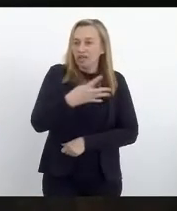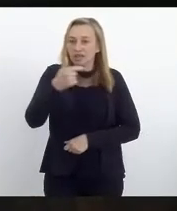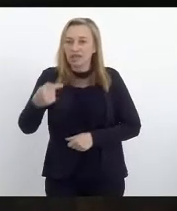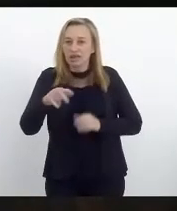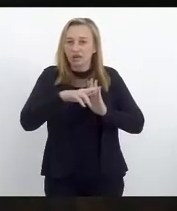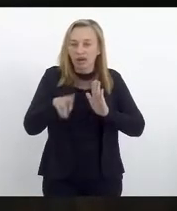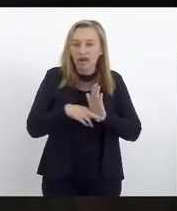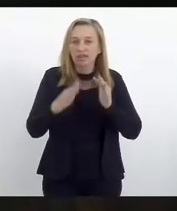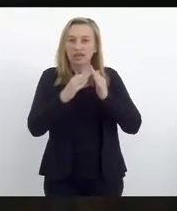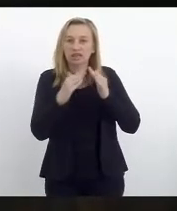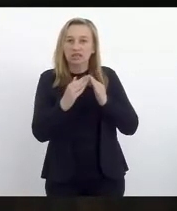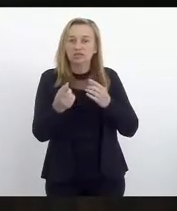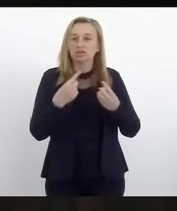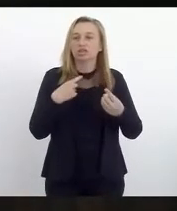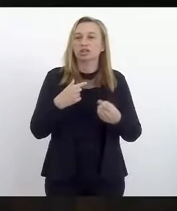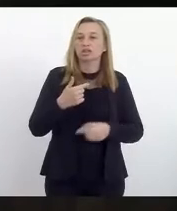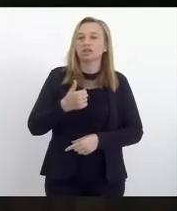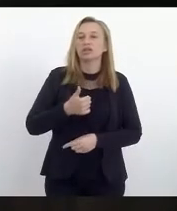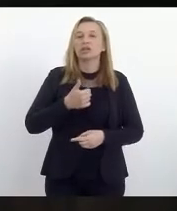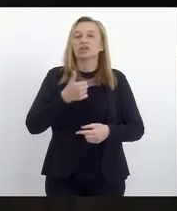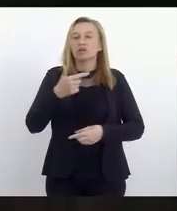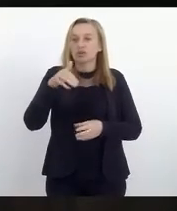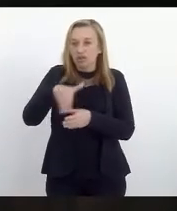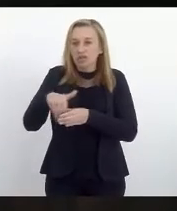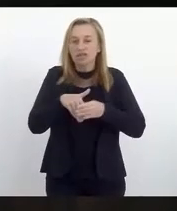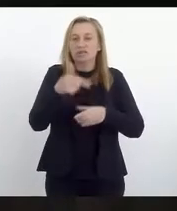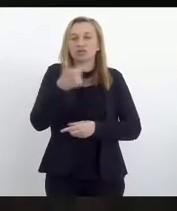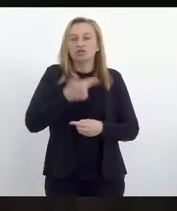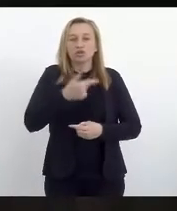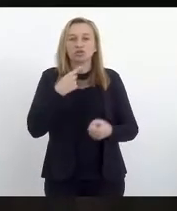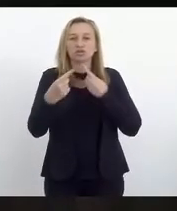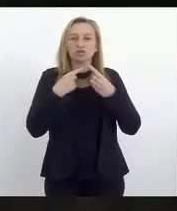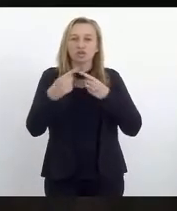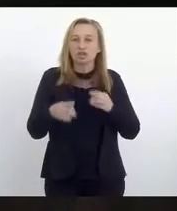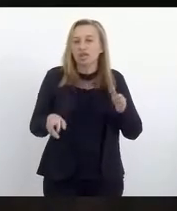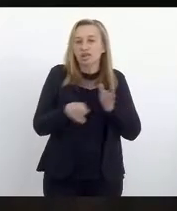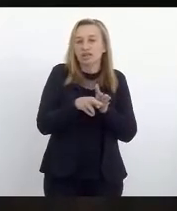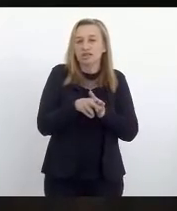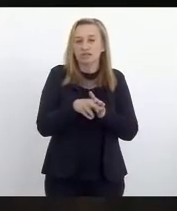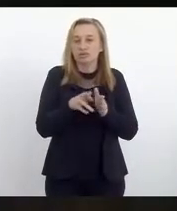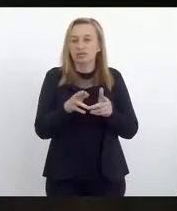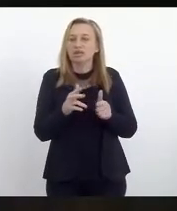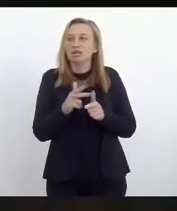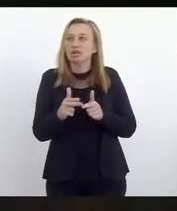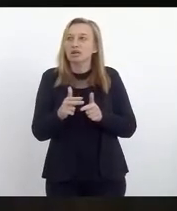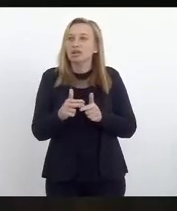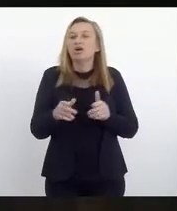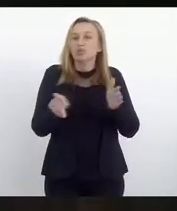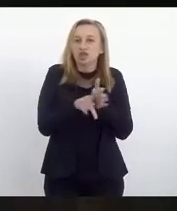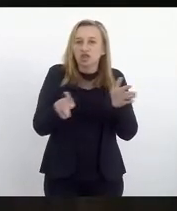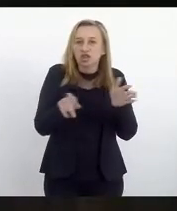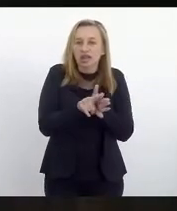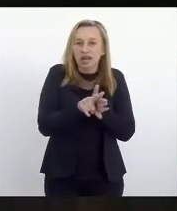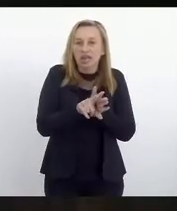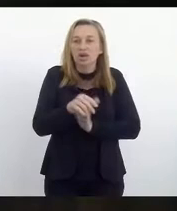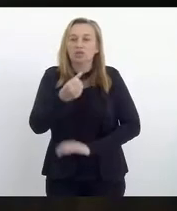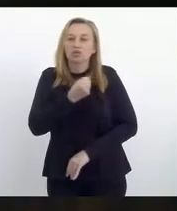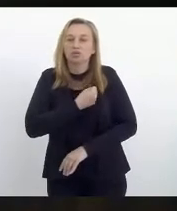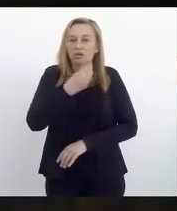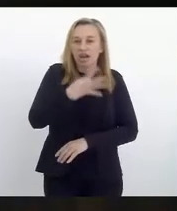Regimento Interno, em tramitação ordinária, em votação, em segunda discussão, redação do vencido. Projeto de lei número